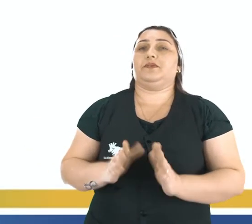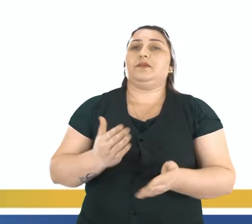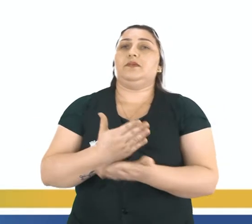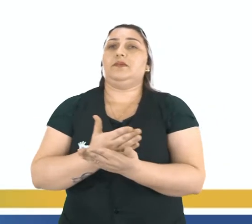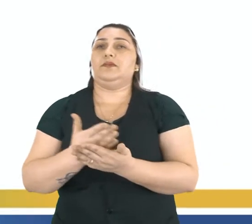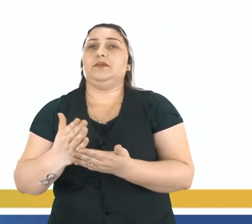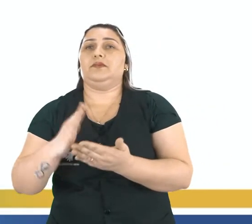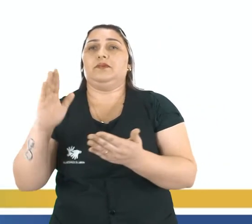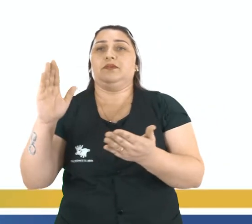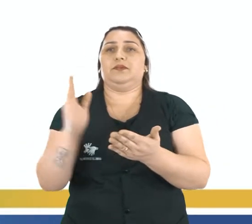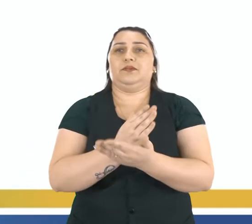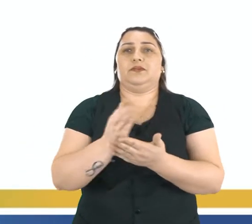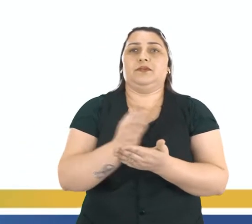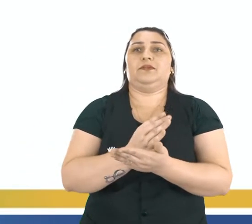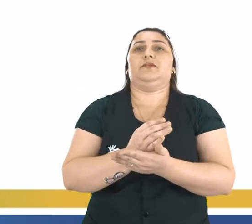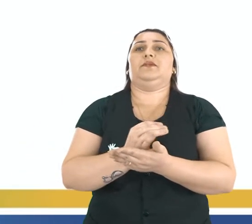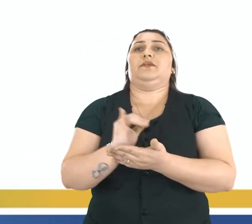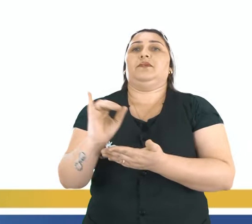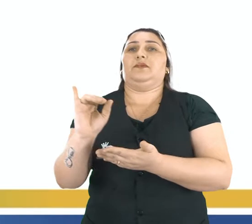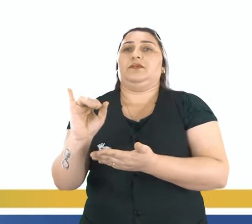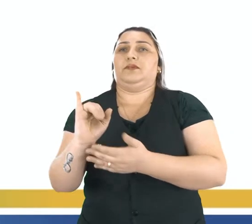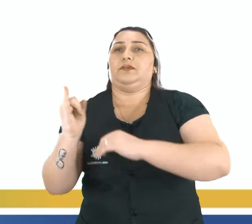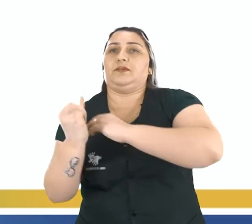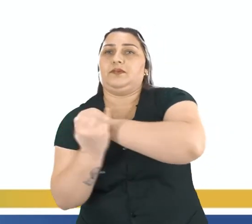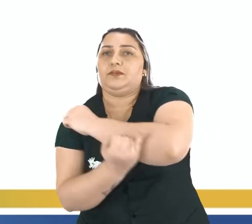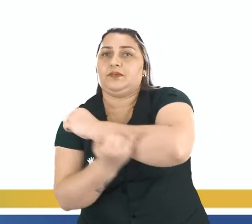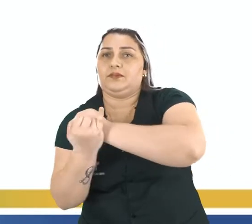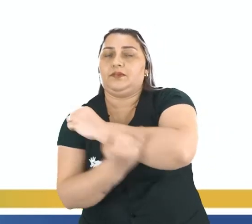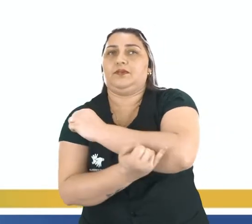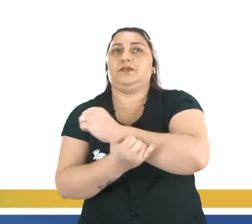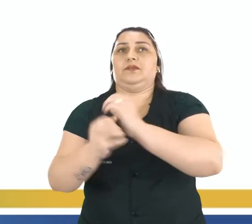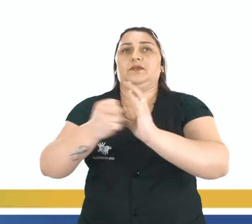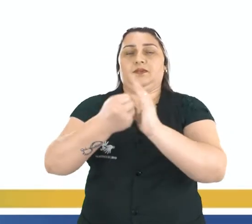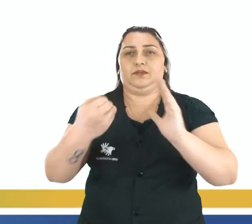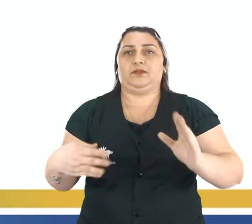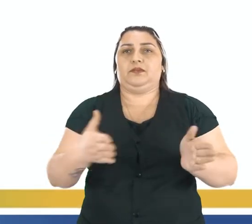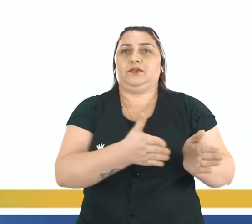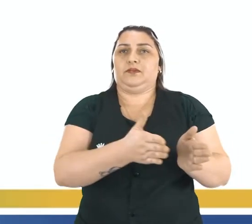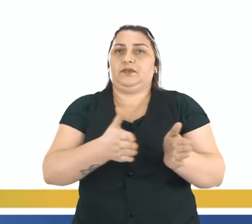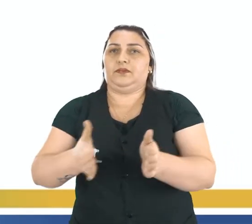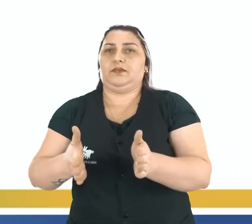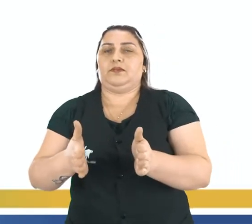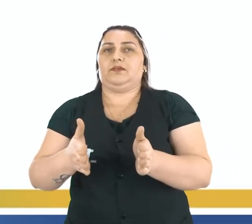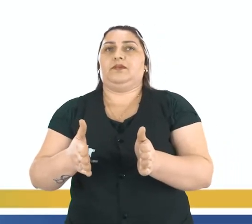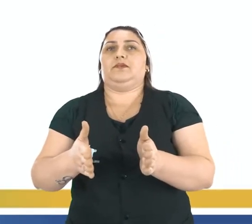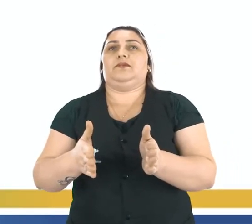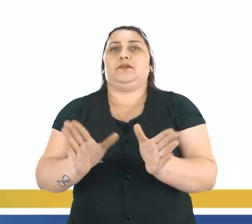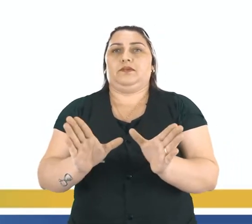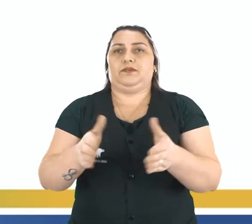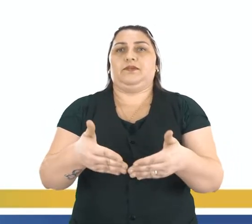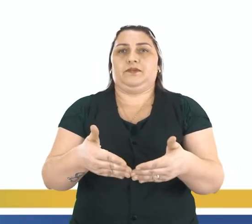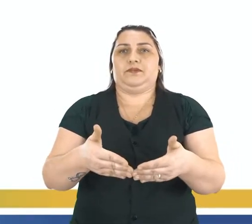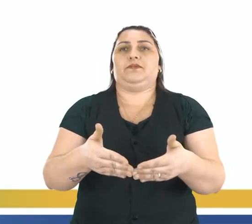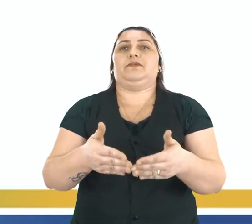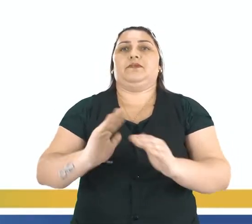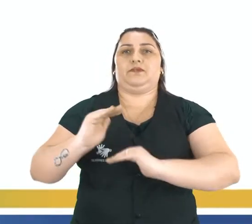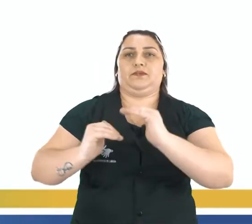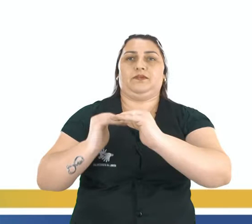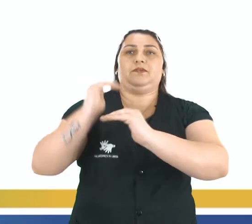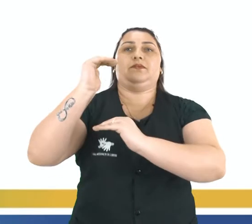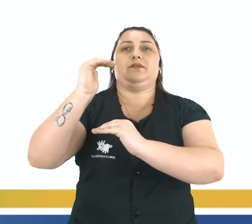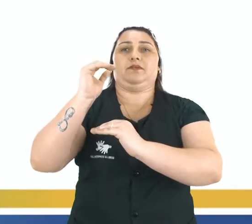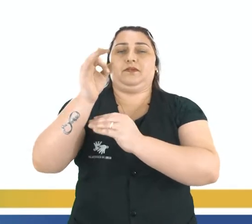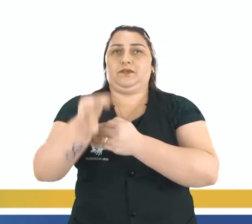se iniciar diversas obras de infraestrutura que vão caracterizar esse período de extremo desenvolvimentismo,